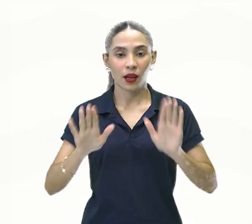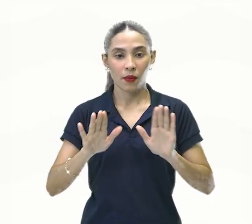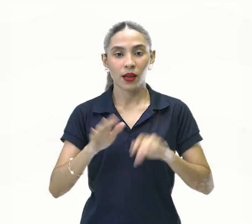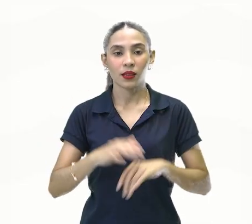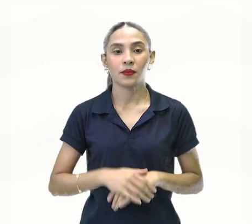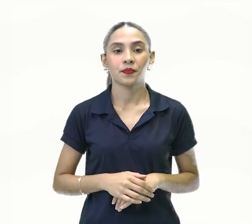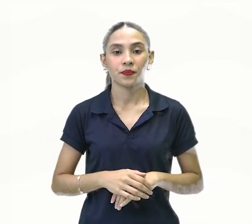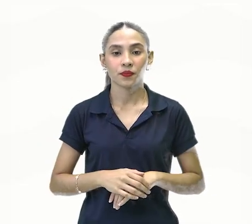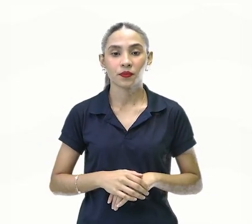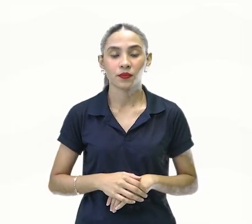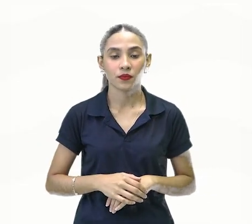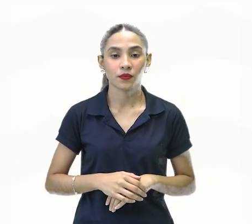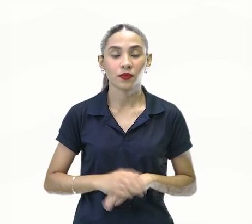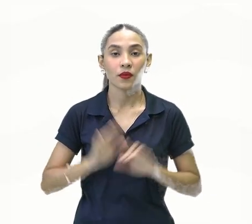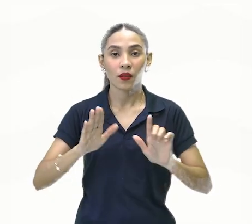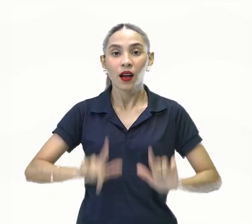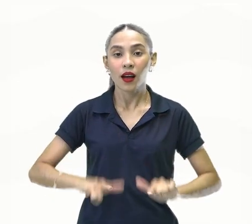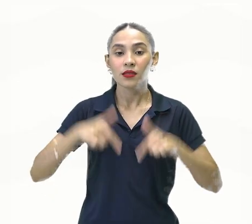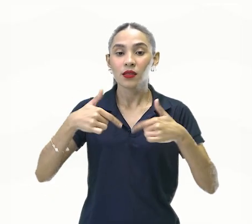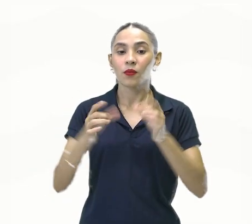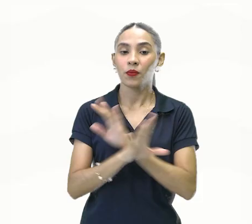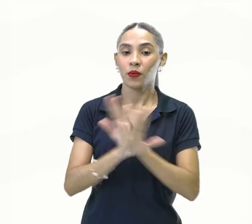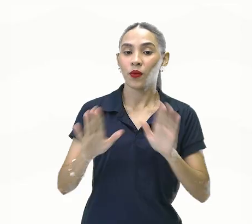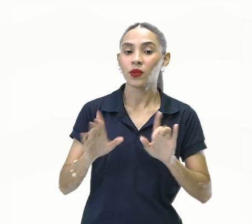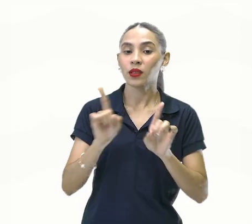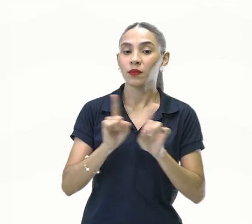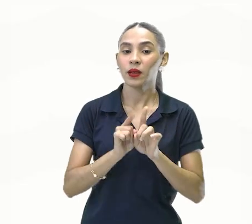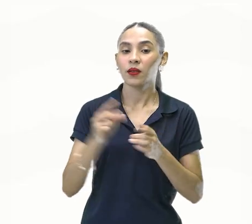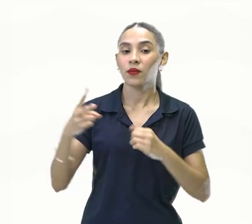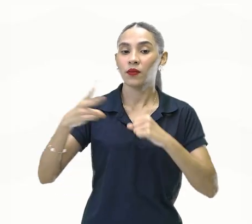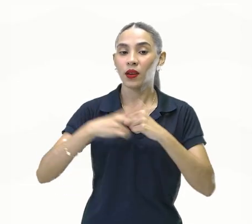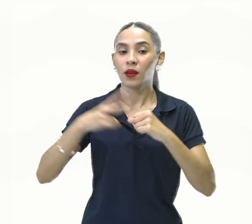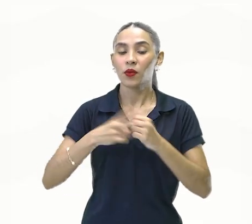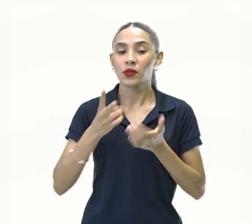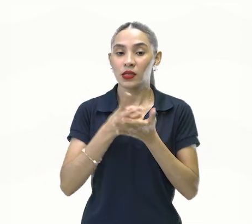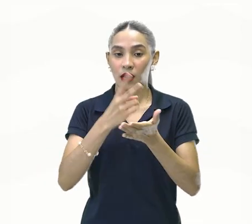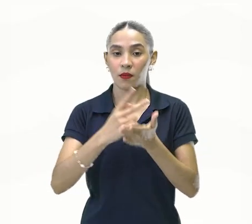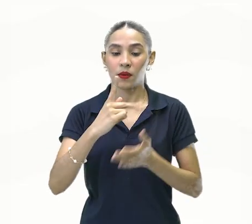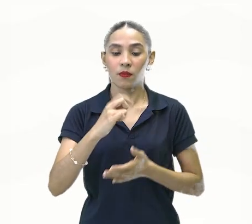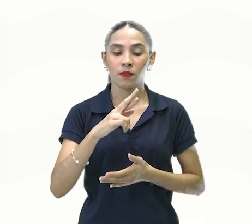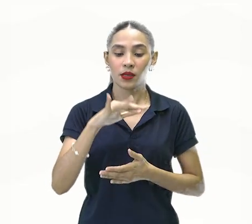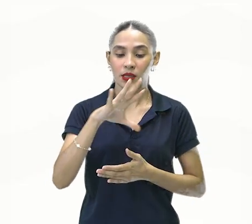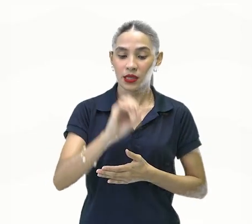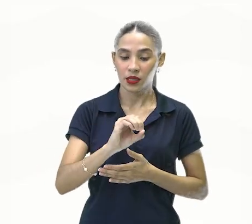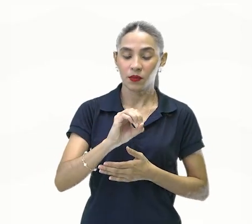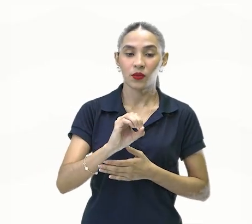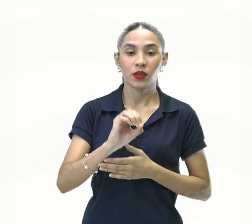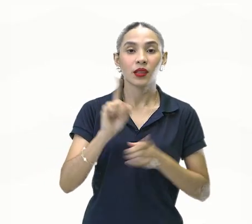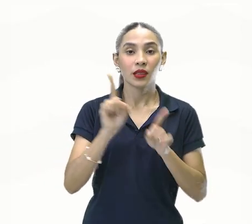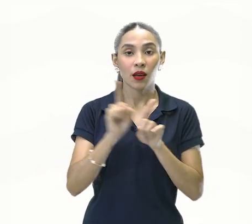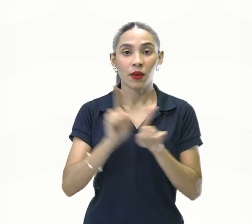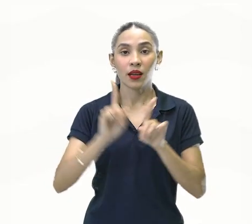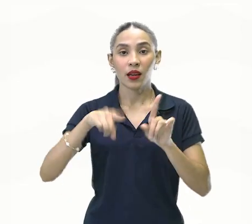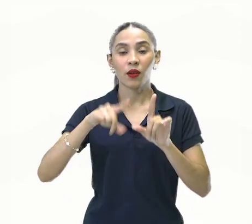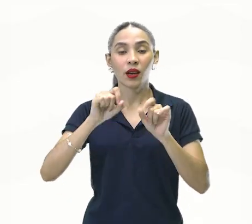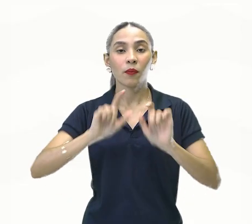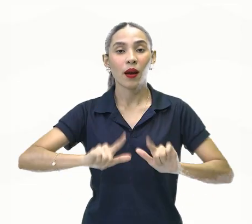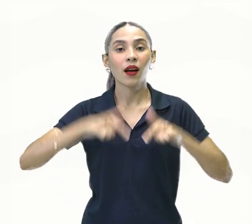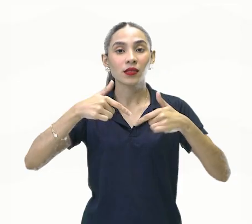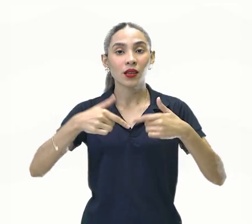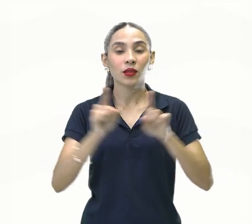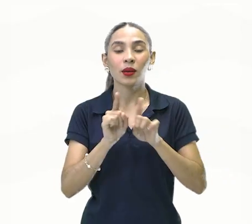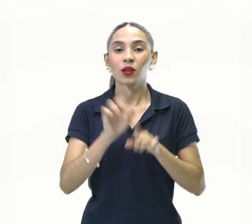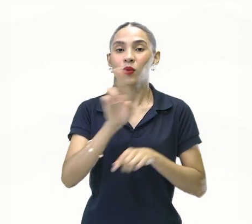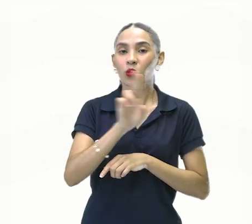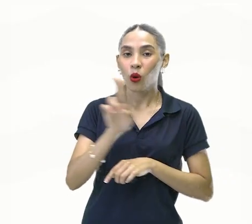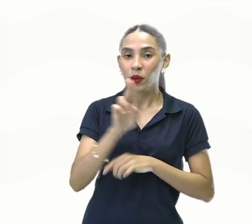acabada, tá? Quando a ação está pronta e acabada, esse verbo vai estar no particípio. O particípio é, inclusive, uma das formas